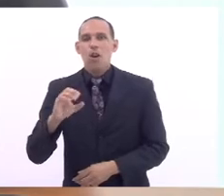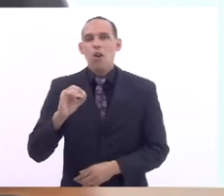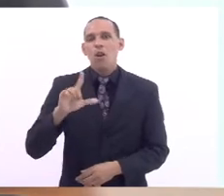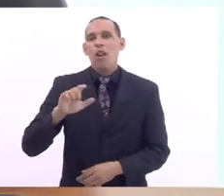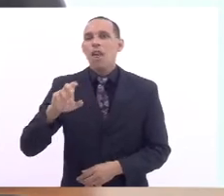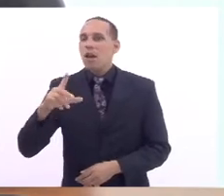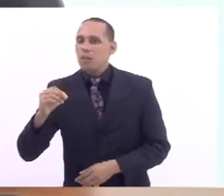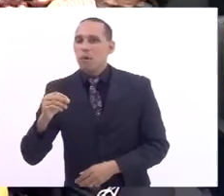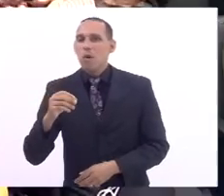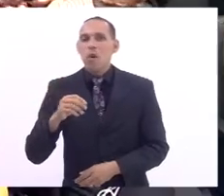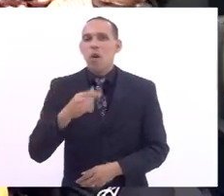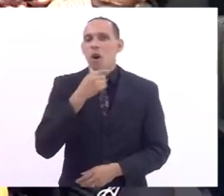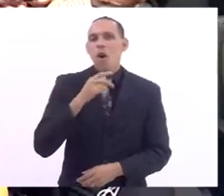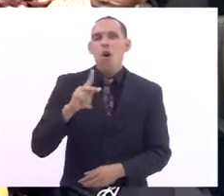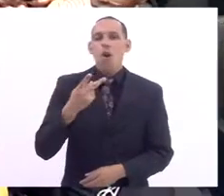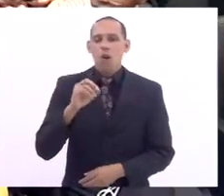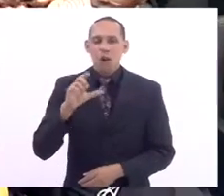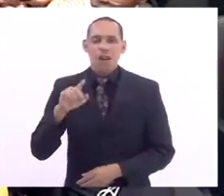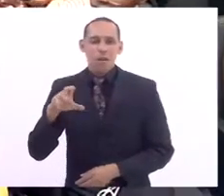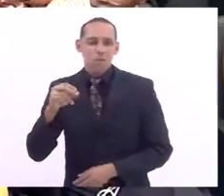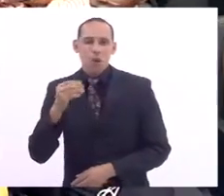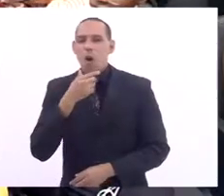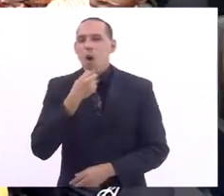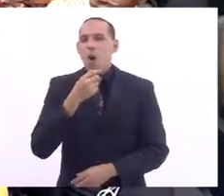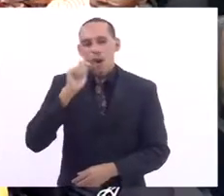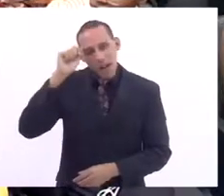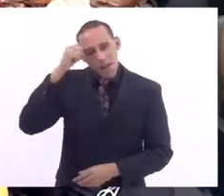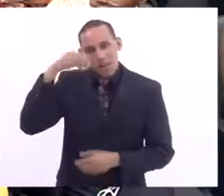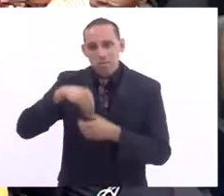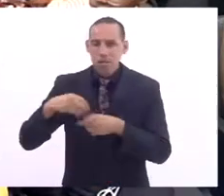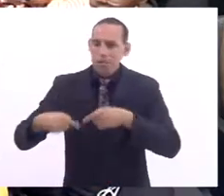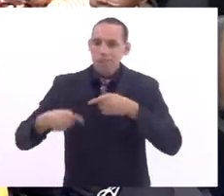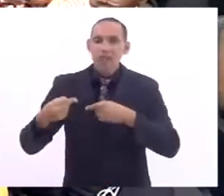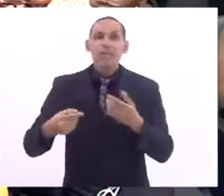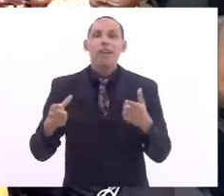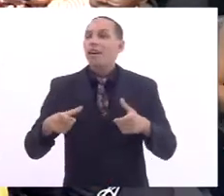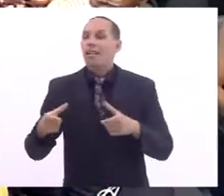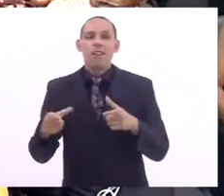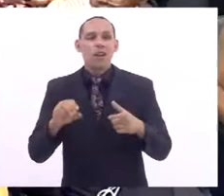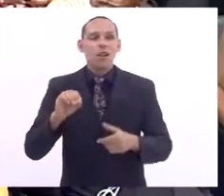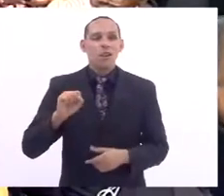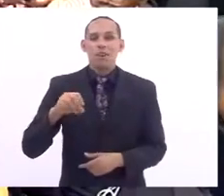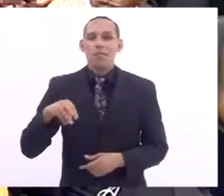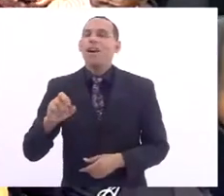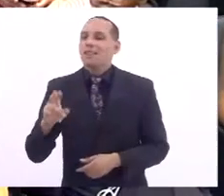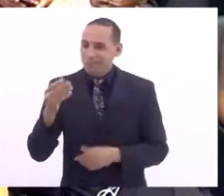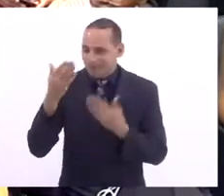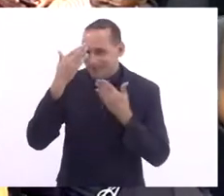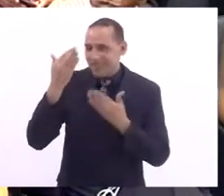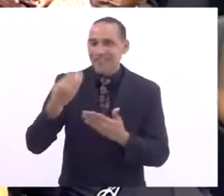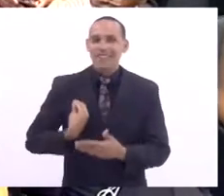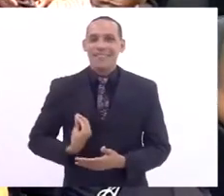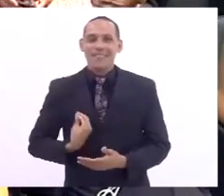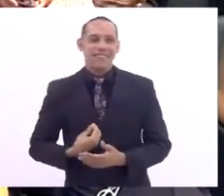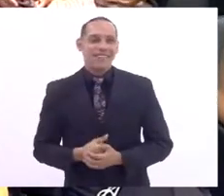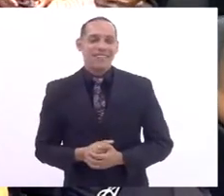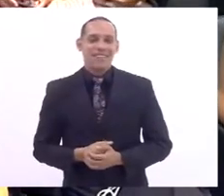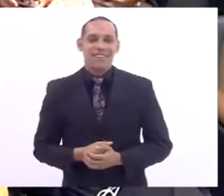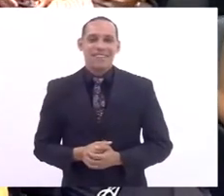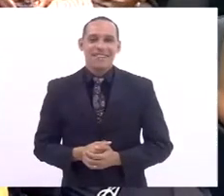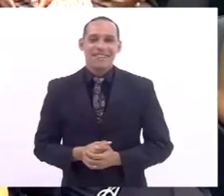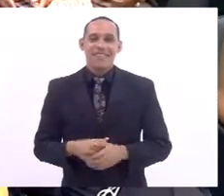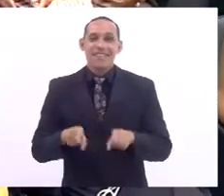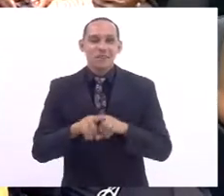Osmar Cadê você espera o Osmar hein Oi Rose Obrigado os mapas sua presença viu né